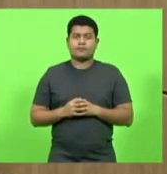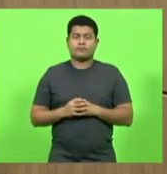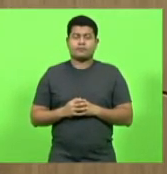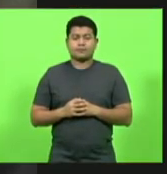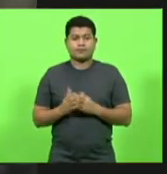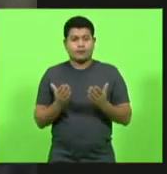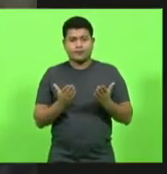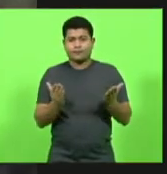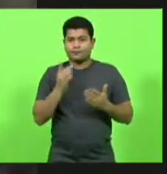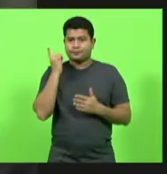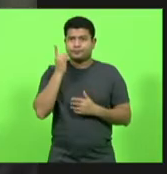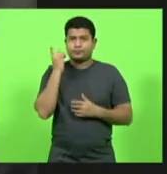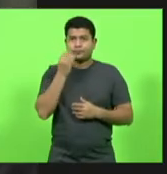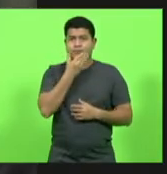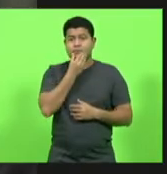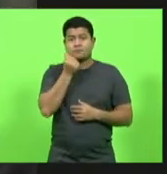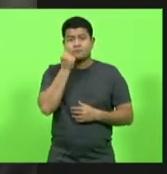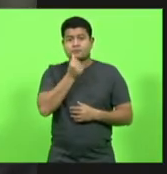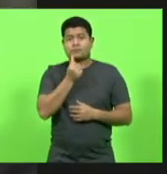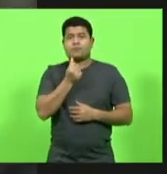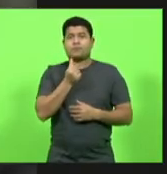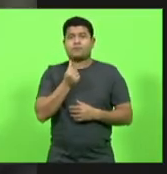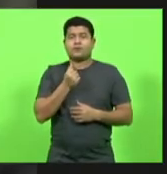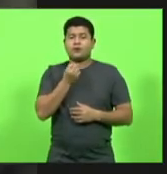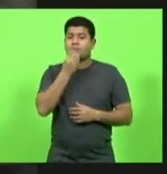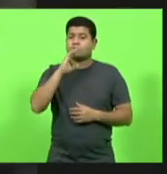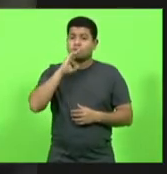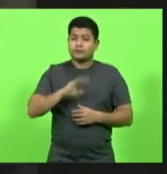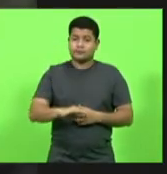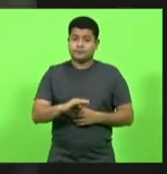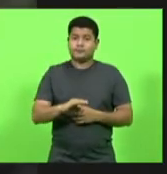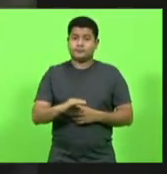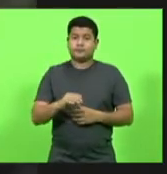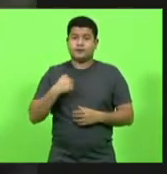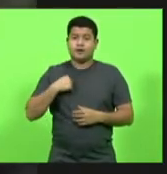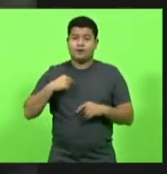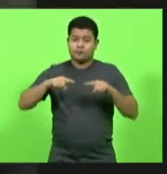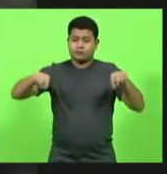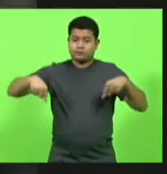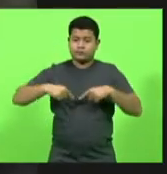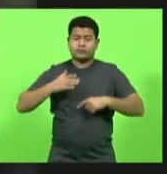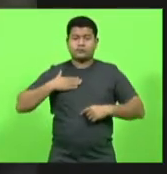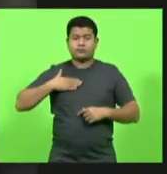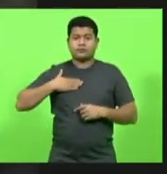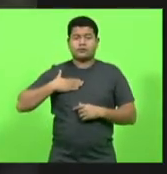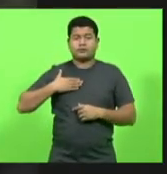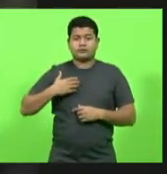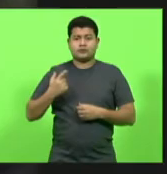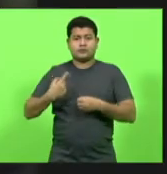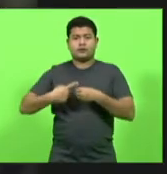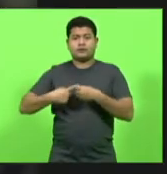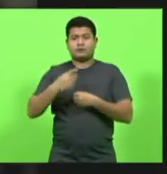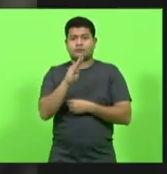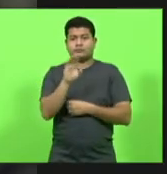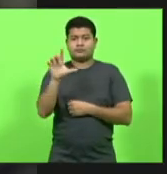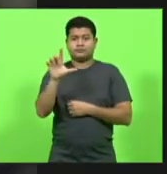Senhores deputados, senhoras deputadas, muito boa tarde. Falo aqui do meu gabinete parlamentar em Blumenau.